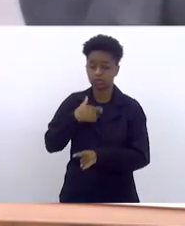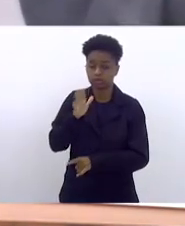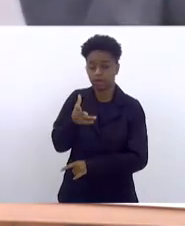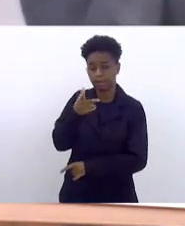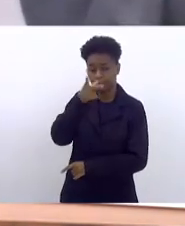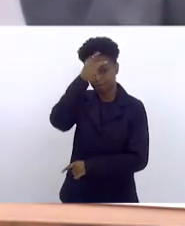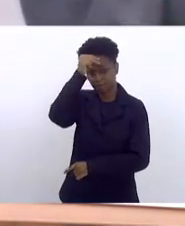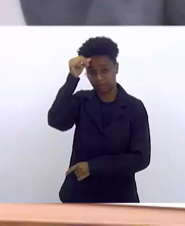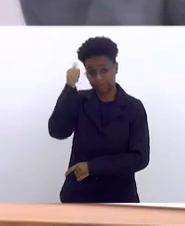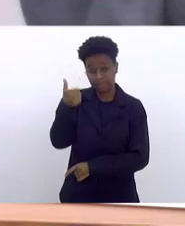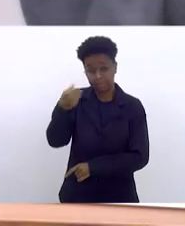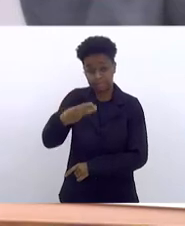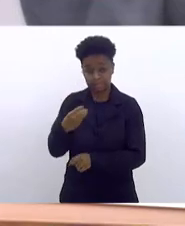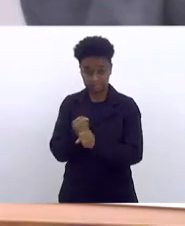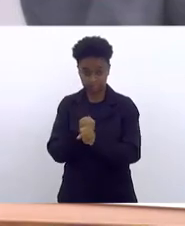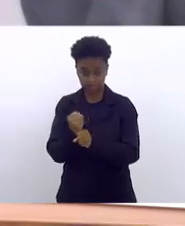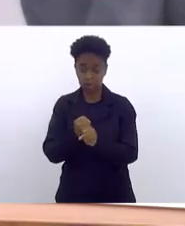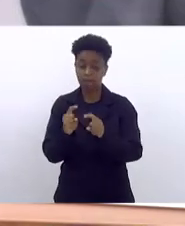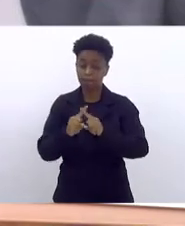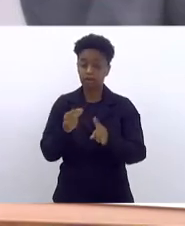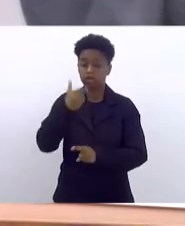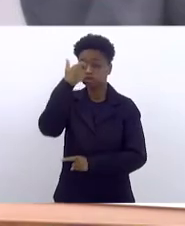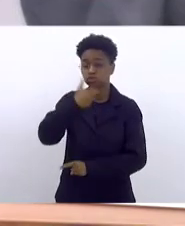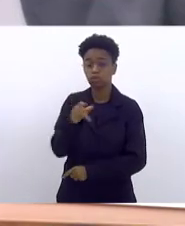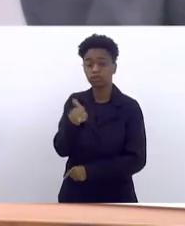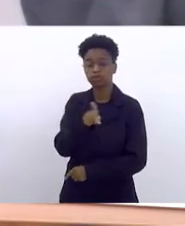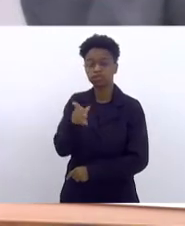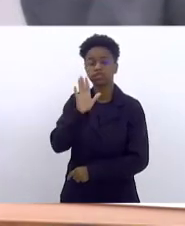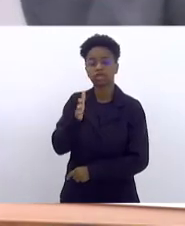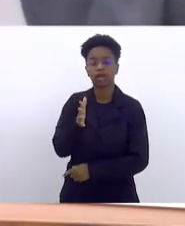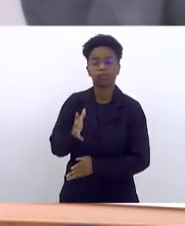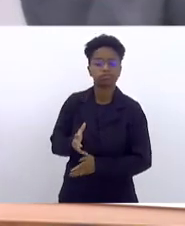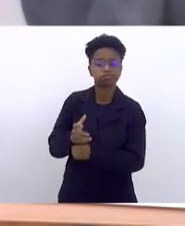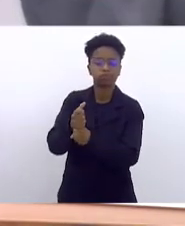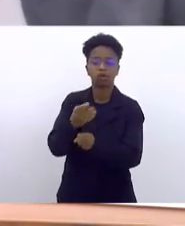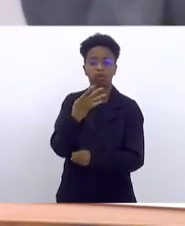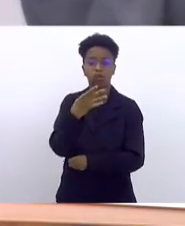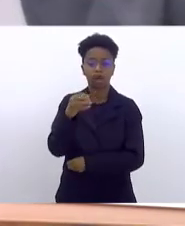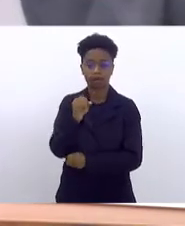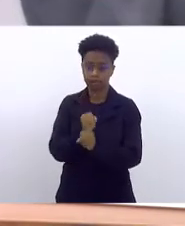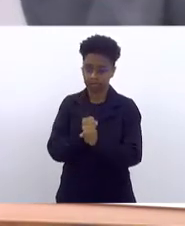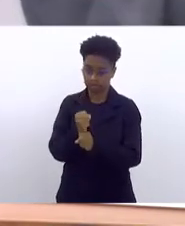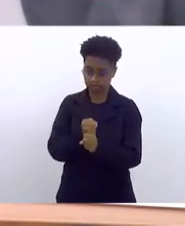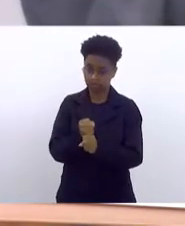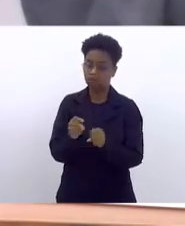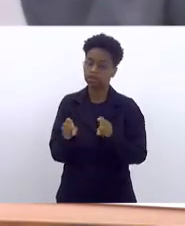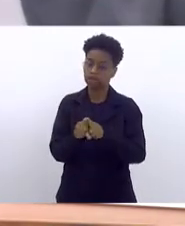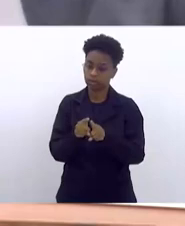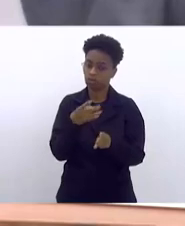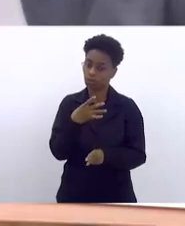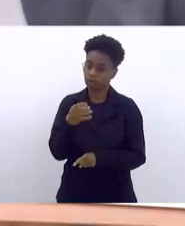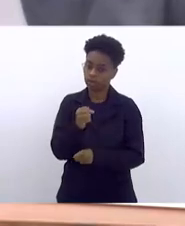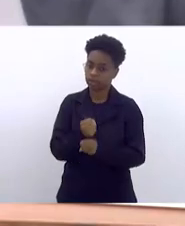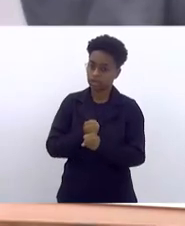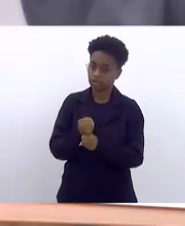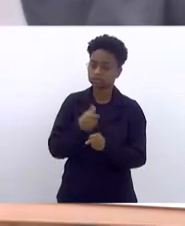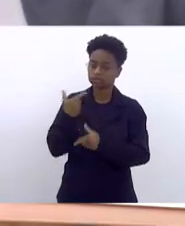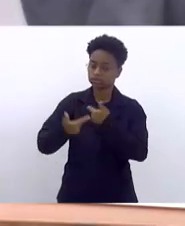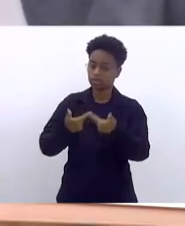mas sou professora há 40 anos e há 40 anos na rede pública